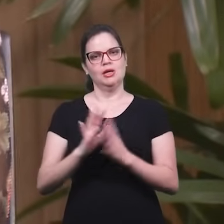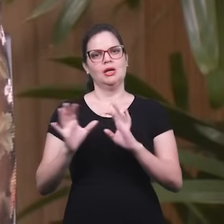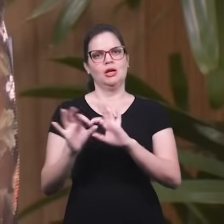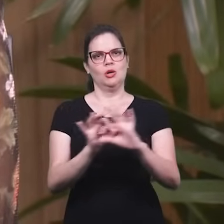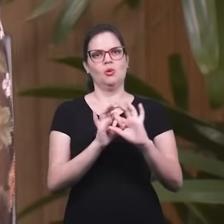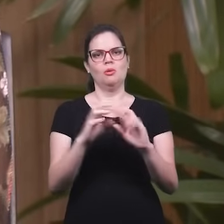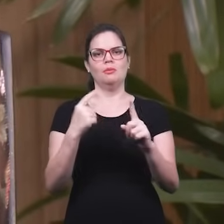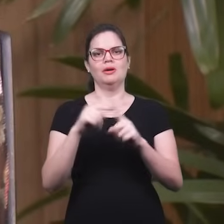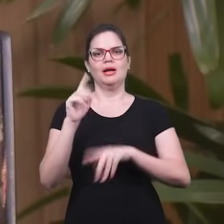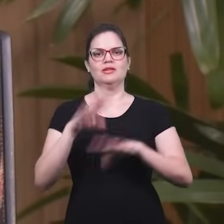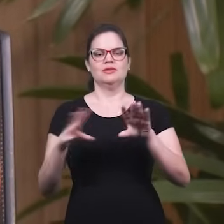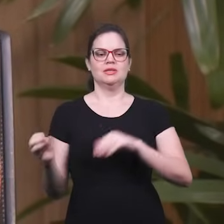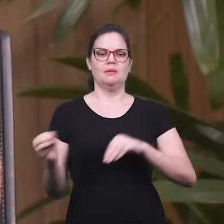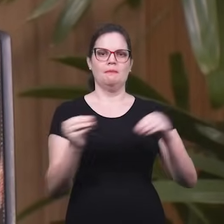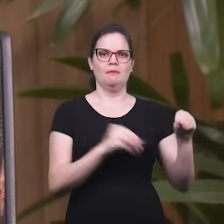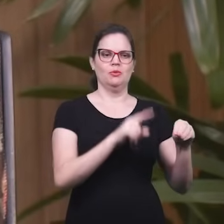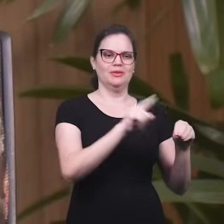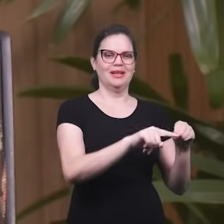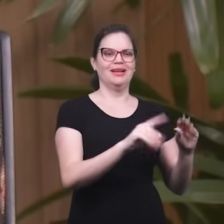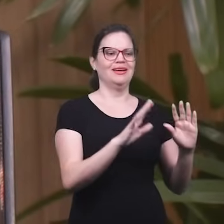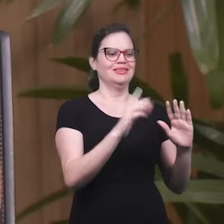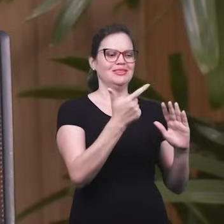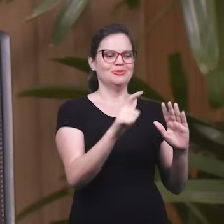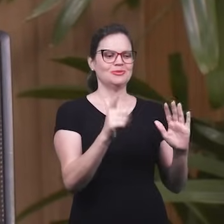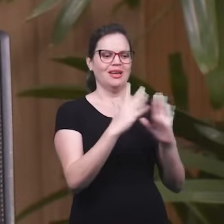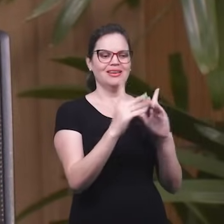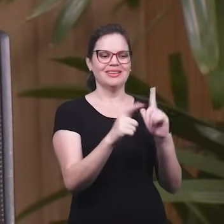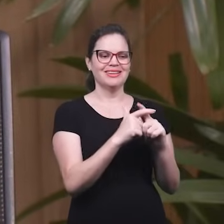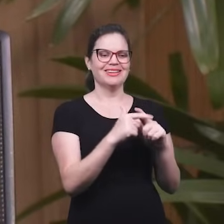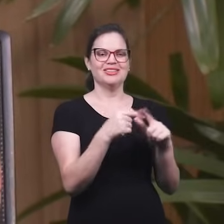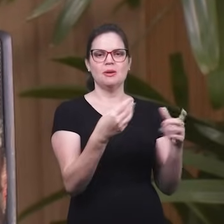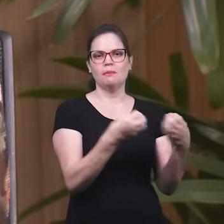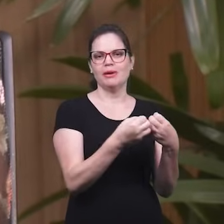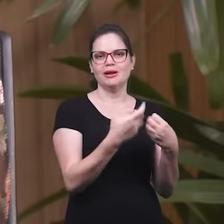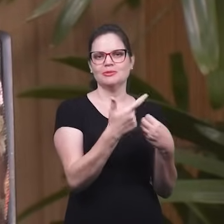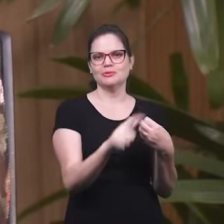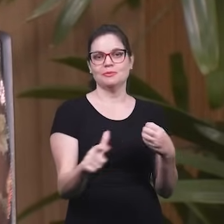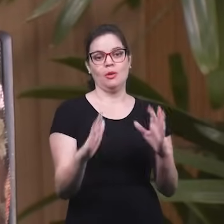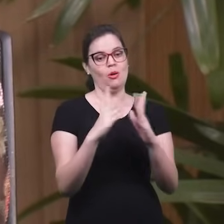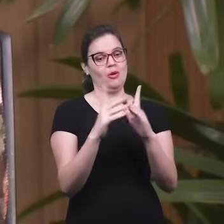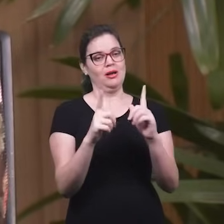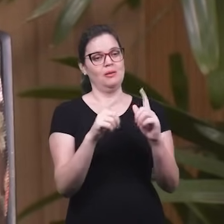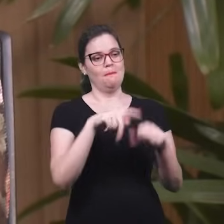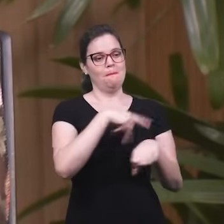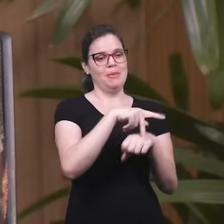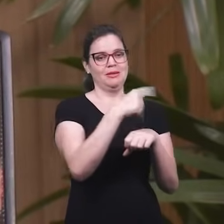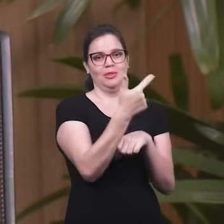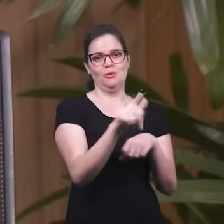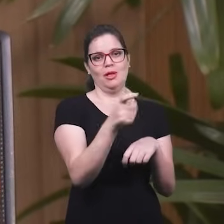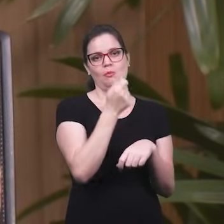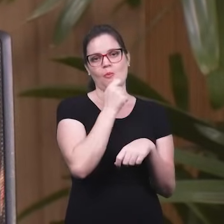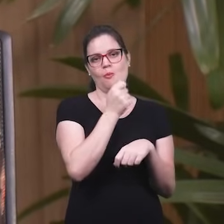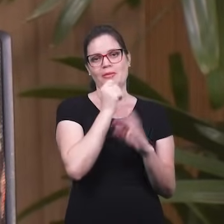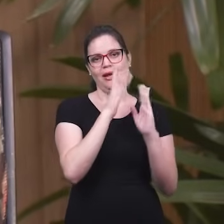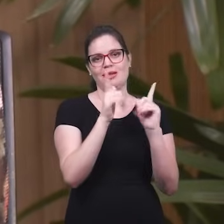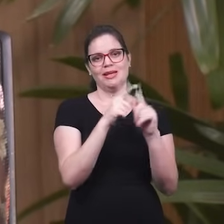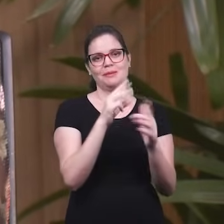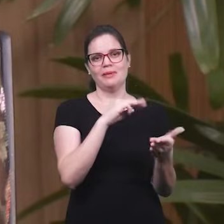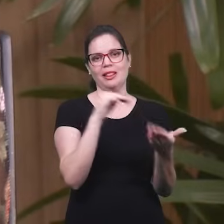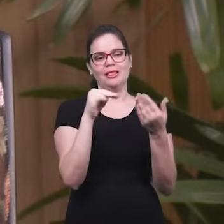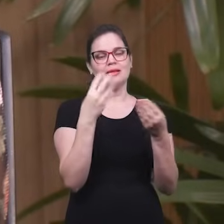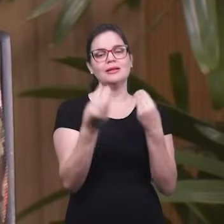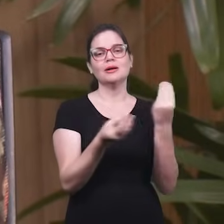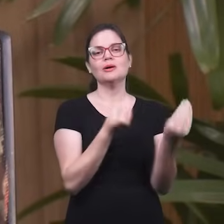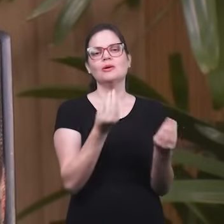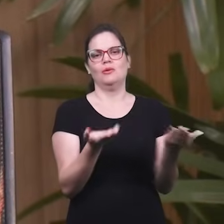corpo? Porque às vezes vai morar num lugar que não tem uma igreja próximo, ou às vezes num país que nem tem igreja ainda, né? Então qual